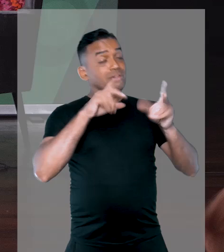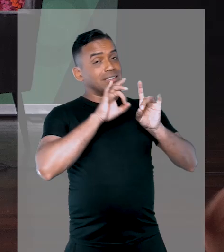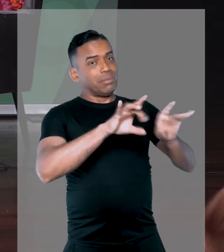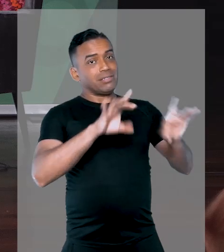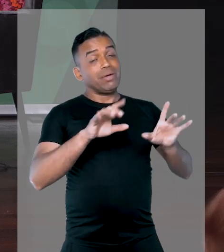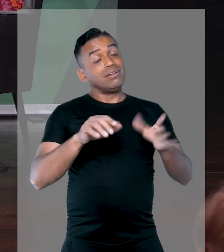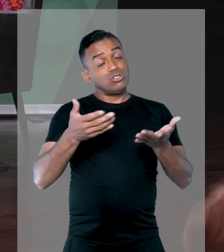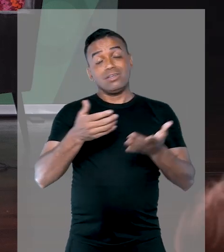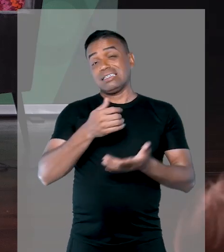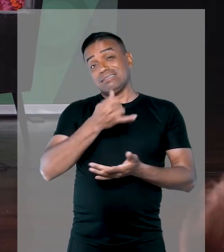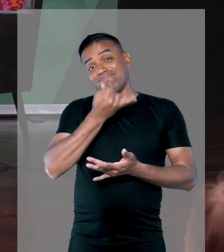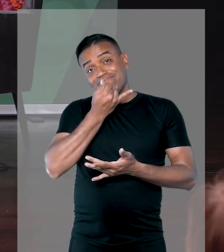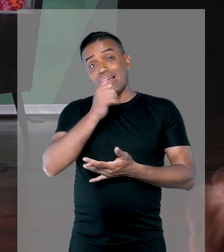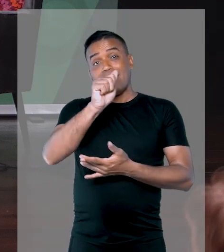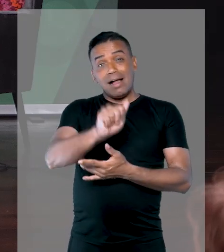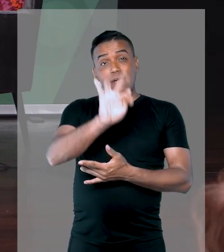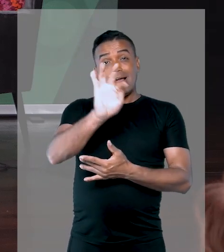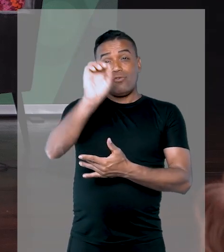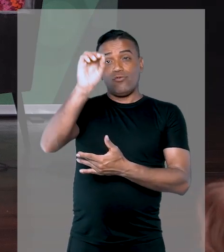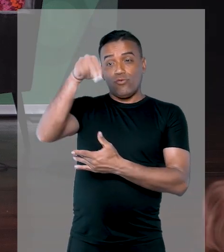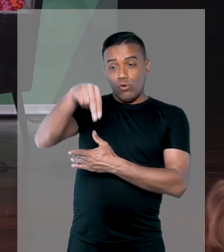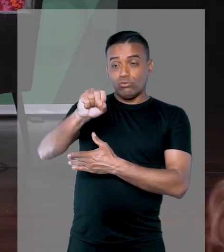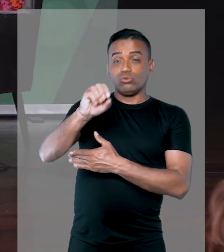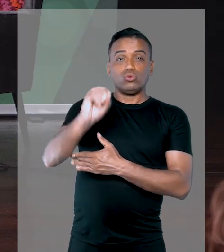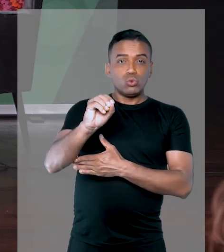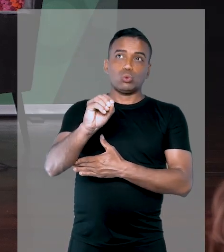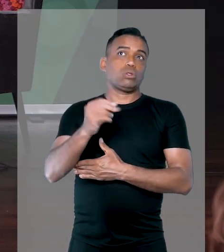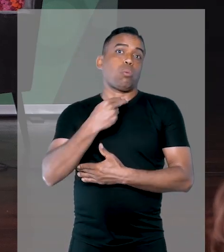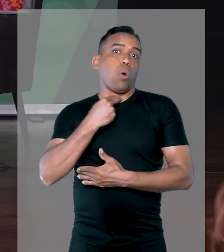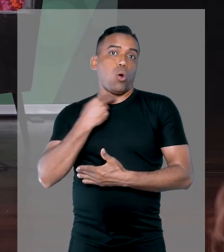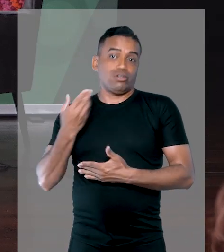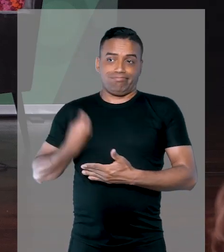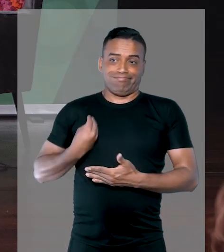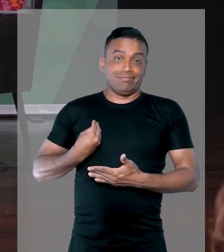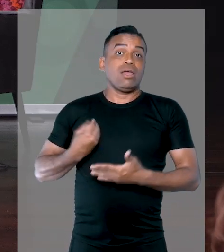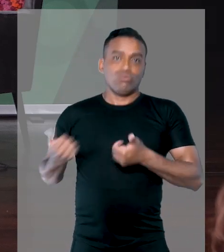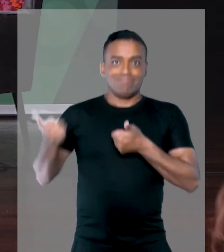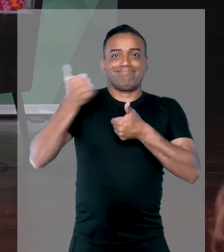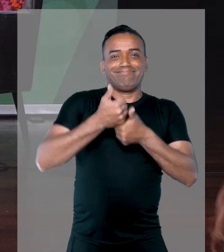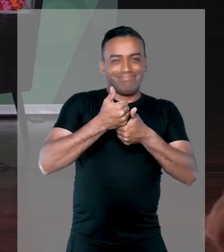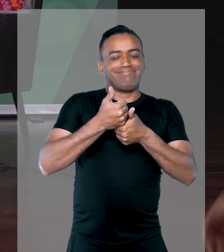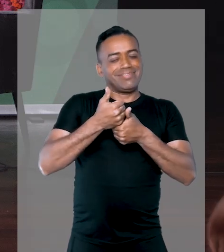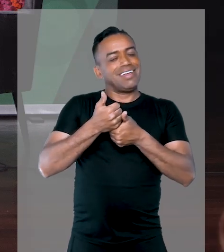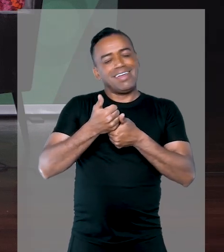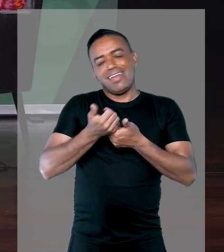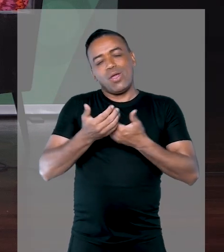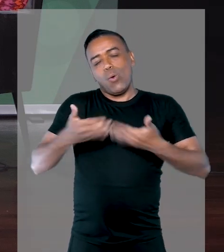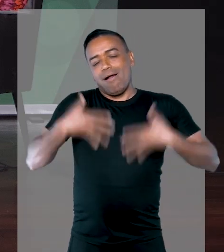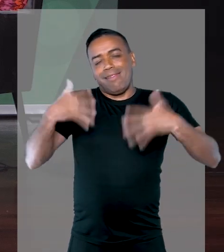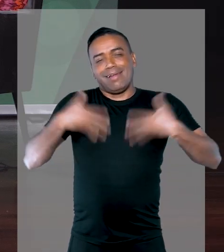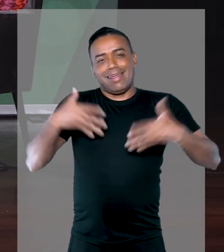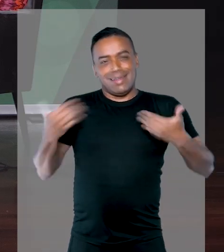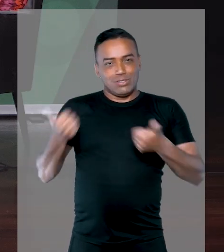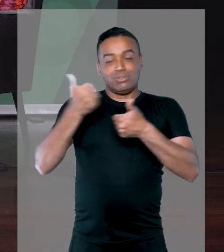Infelizmente, o Afonso Borges não pôde estar aqui, me pediu para substituí-lo. E eu fiz com o maior agrado, uma alegria.